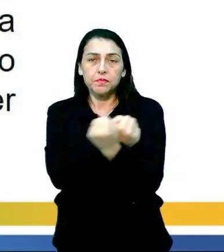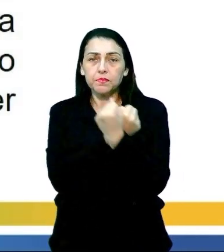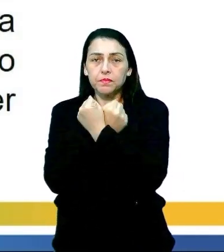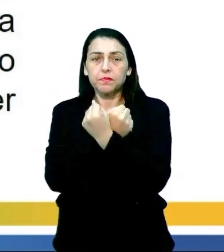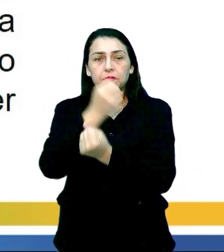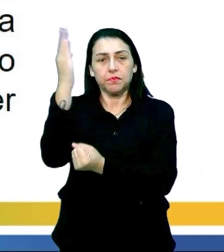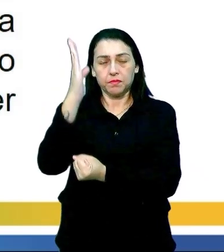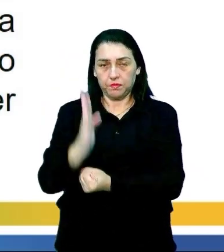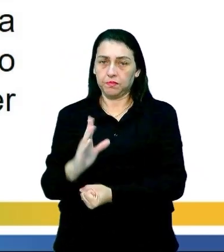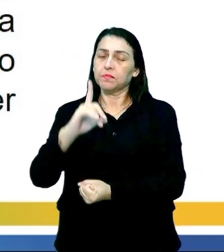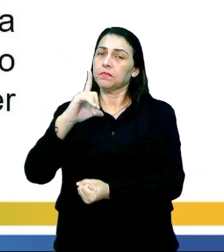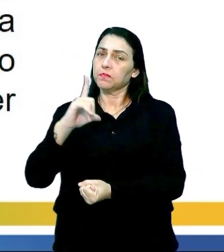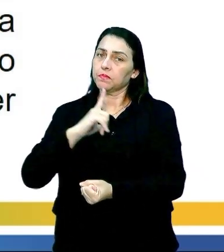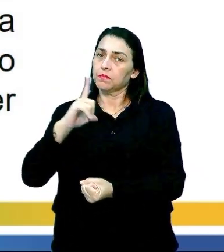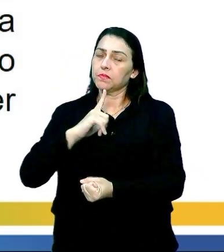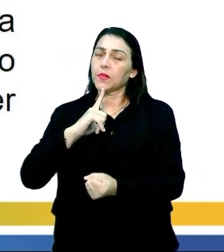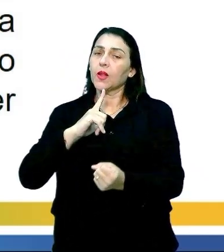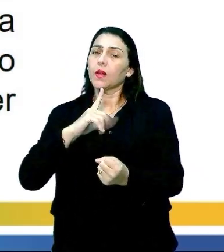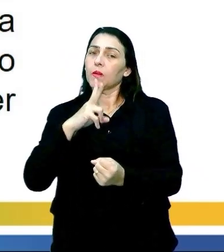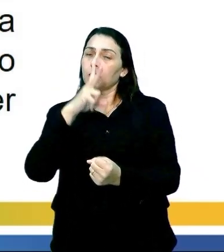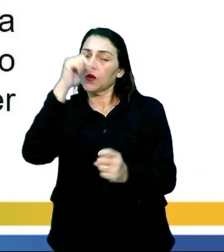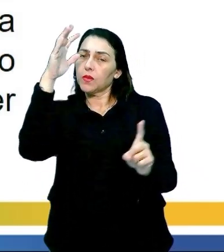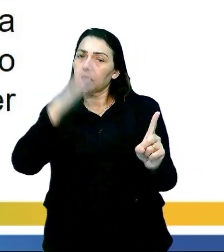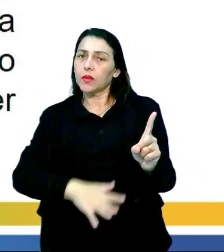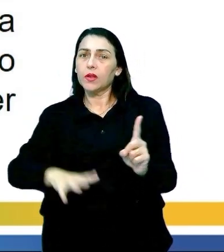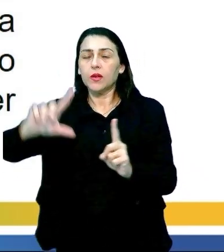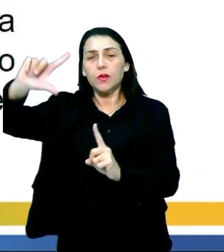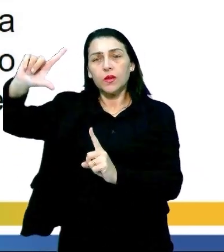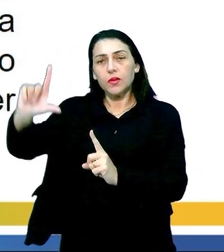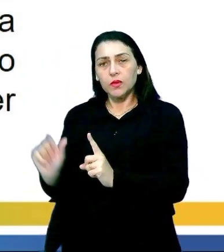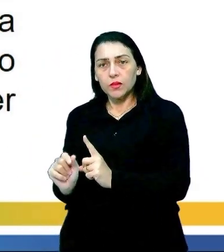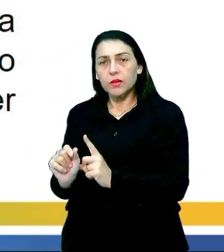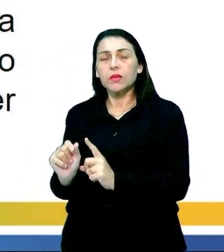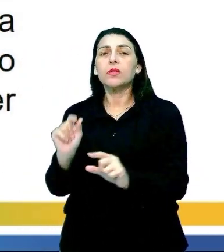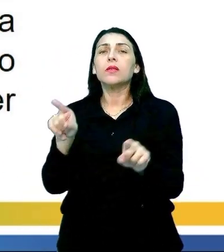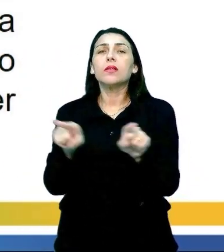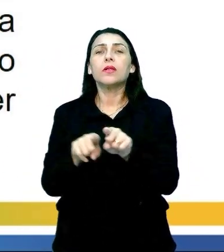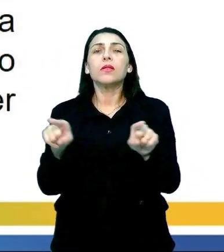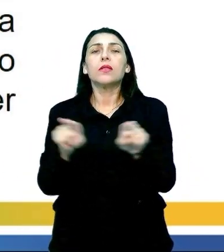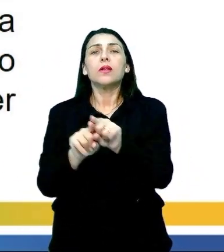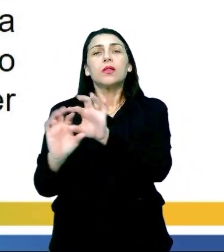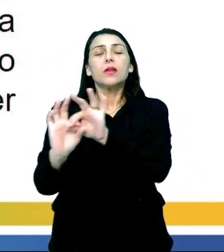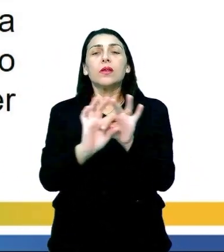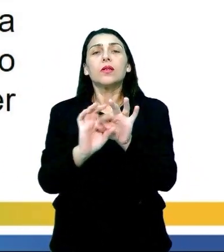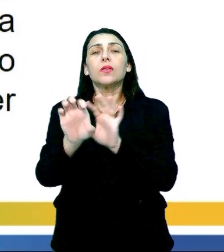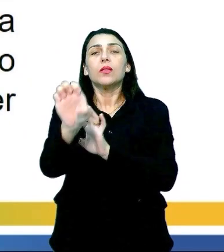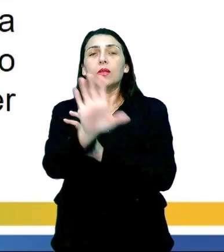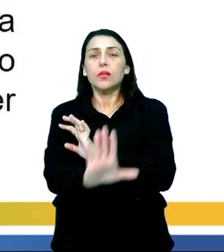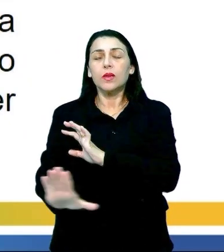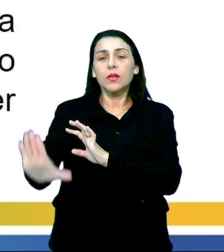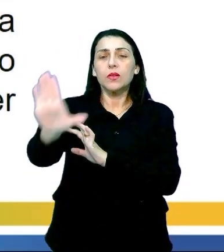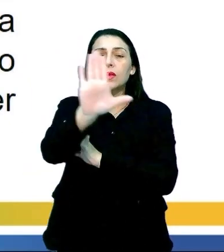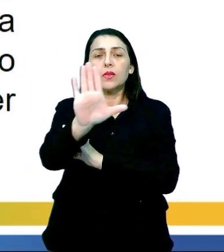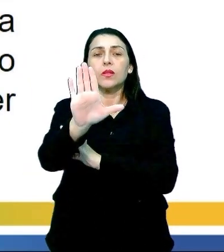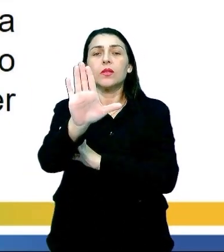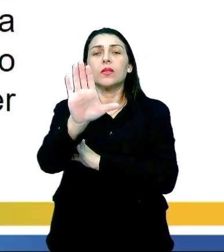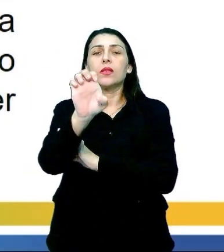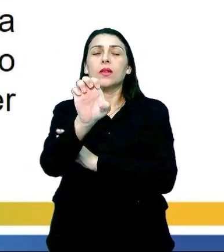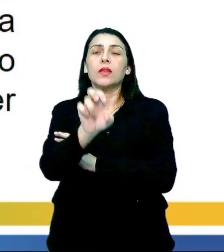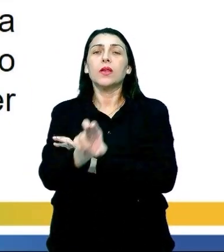o Brasil recebeu uma forte influência africana. No entanto, devido à hegemonia europeia,